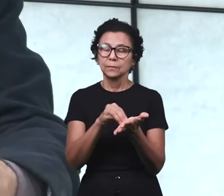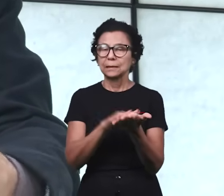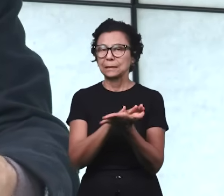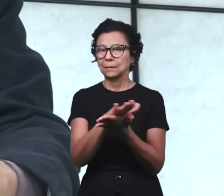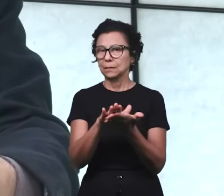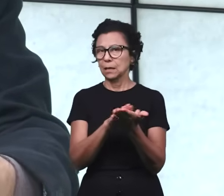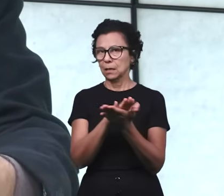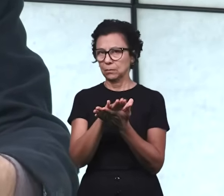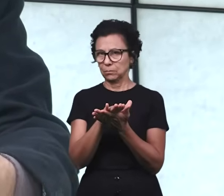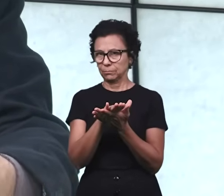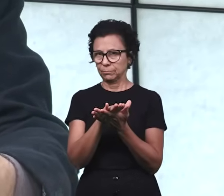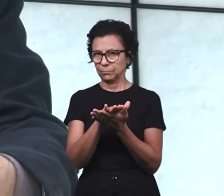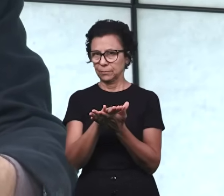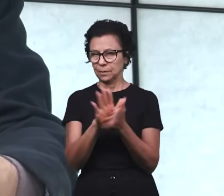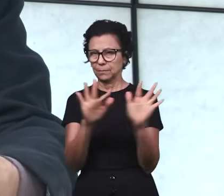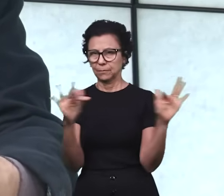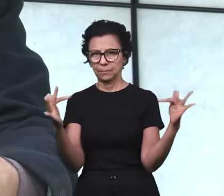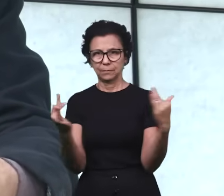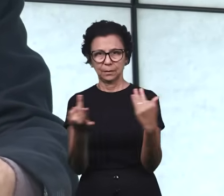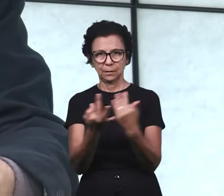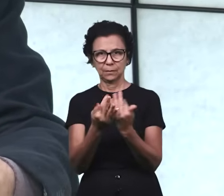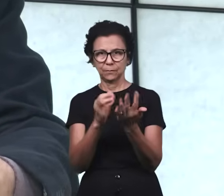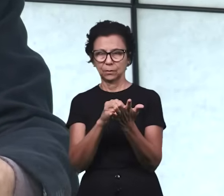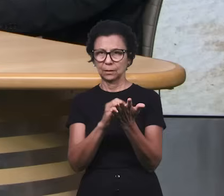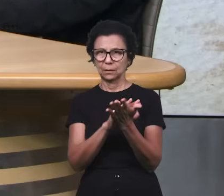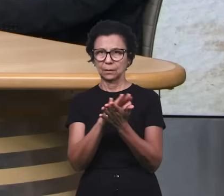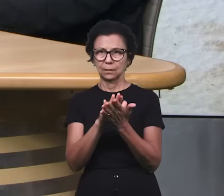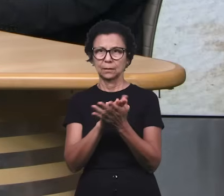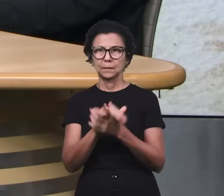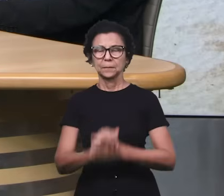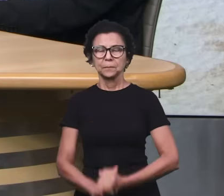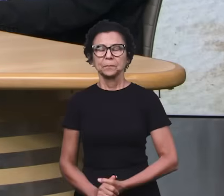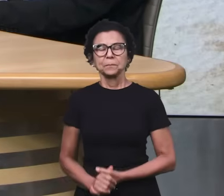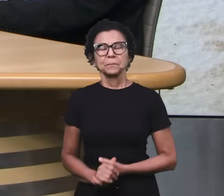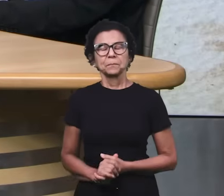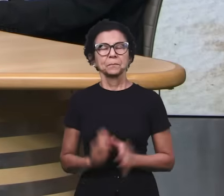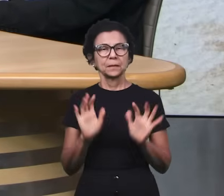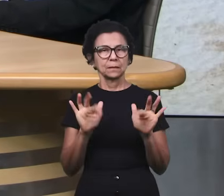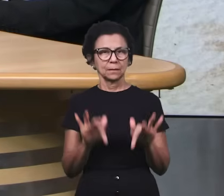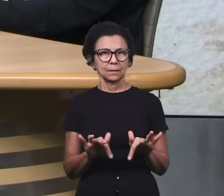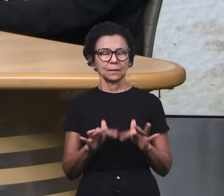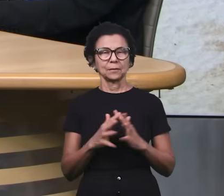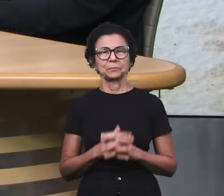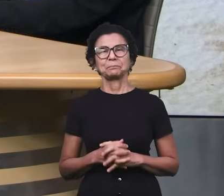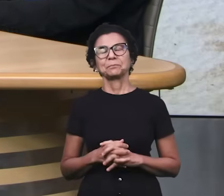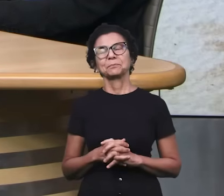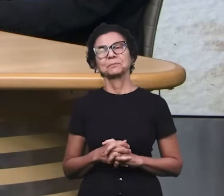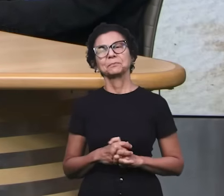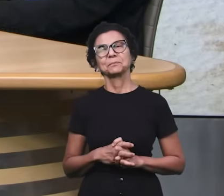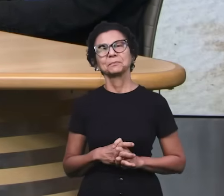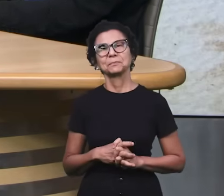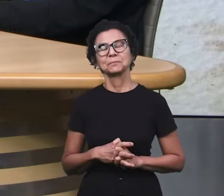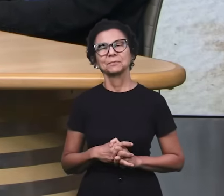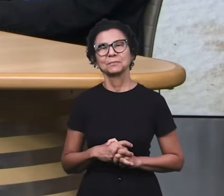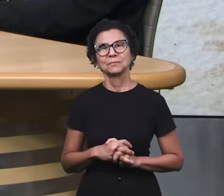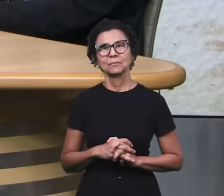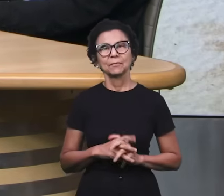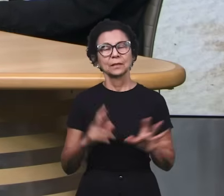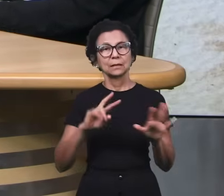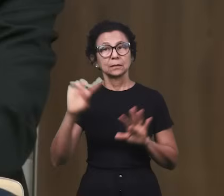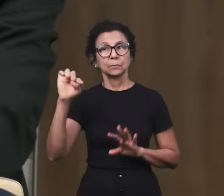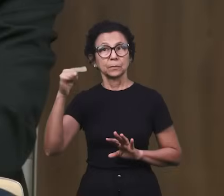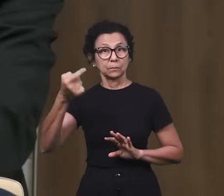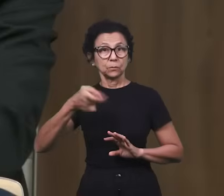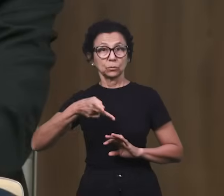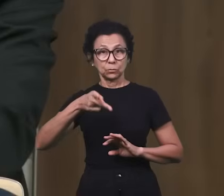sobre a família, sobre as famílias. Amém, Guilherme. A gente podia encerrar aqui Sim. e